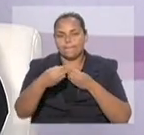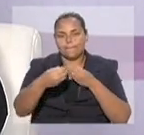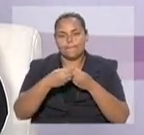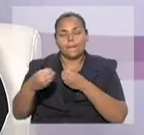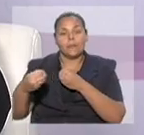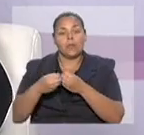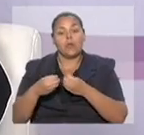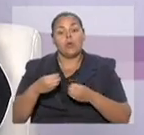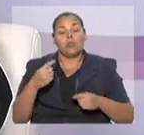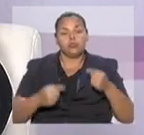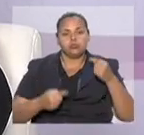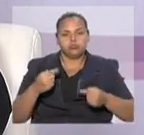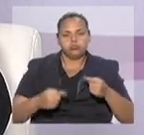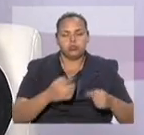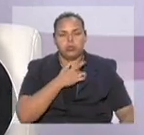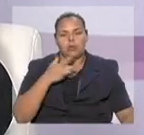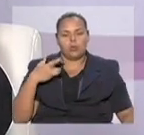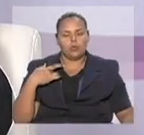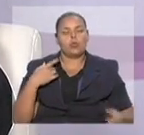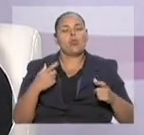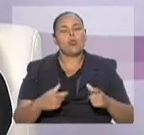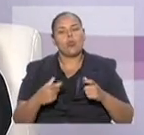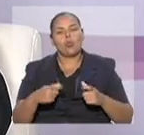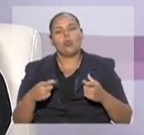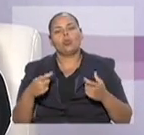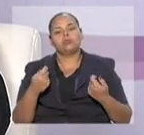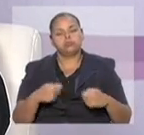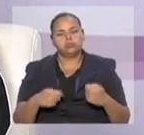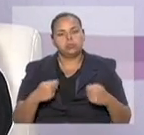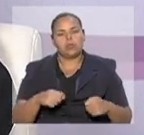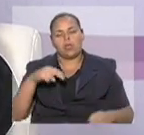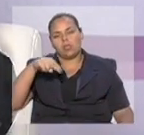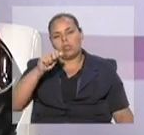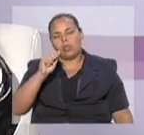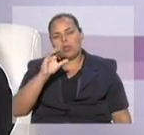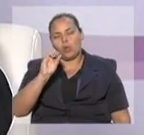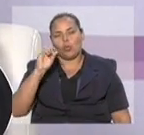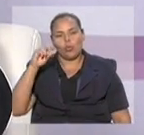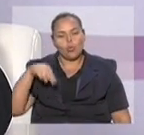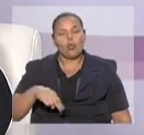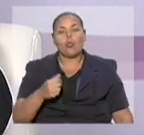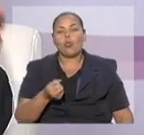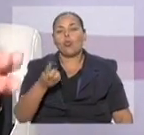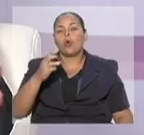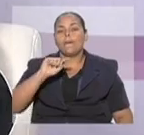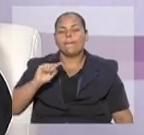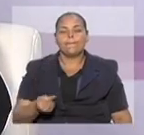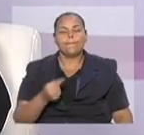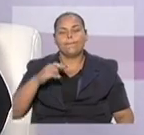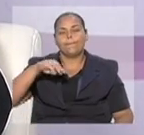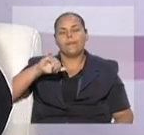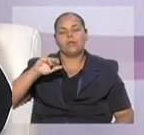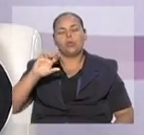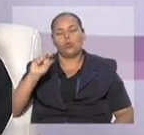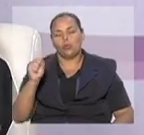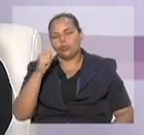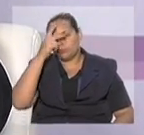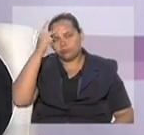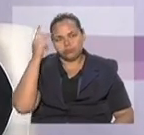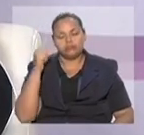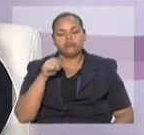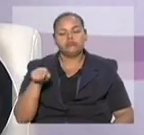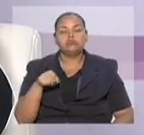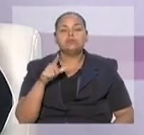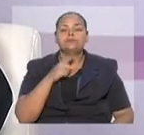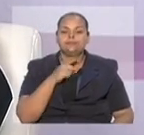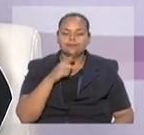Saúde no sentido de onde deve ter um CACON, onde deve ter um UNACON, quantos milhões de pessoas, 500 mil, 1 milhão de pessoas